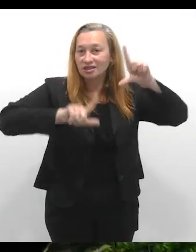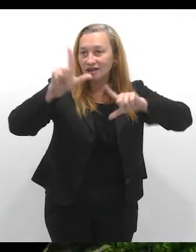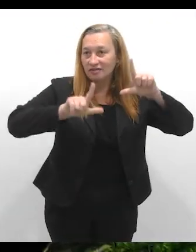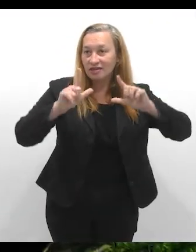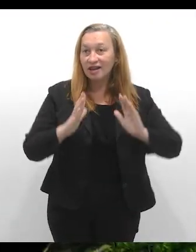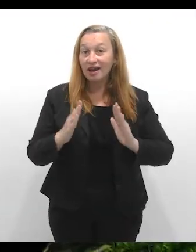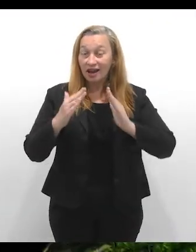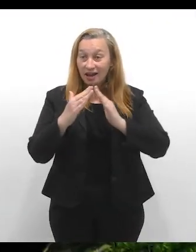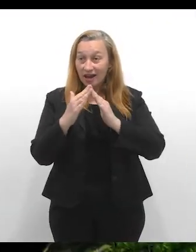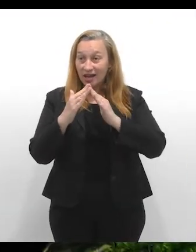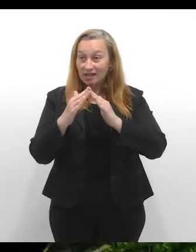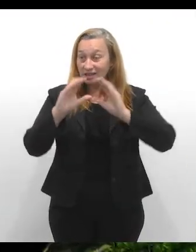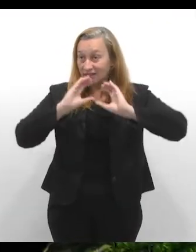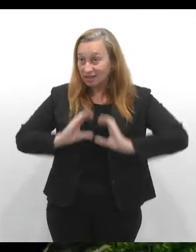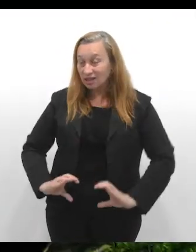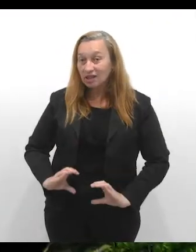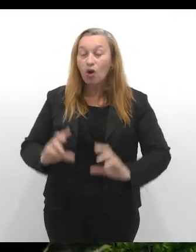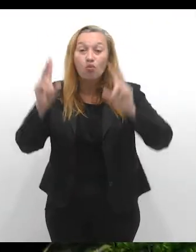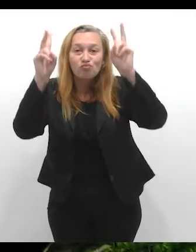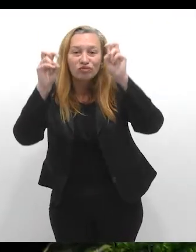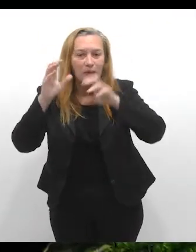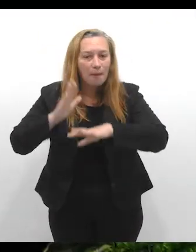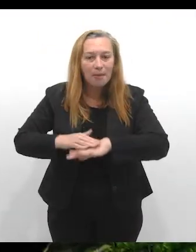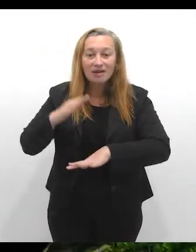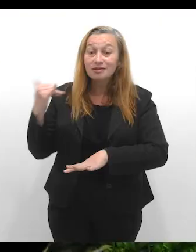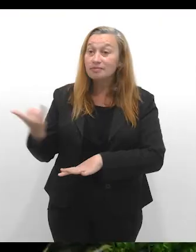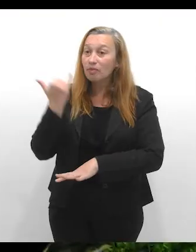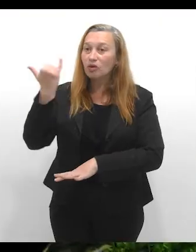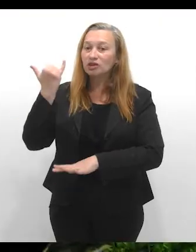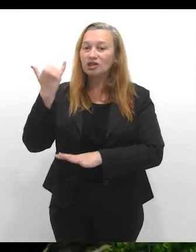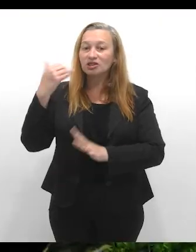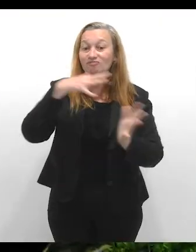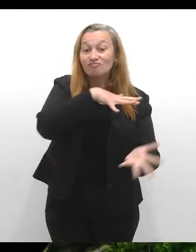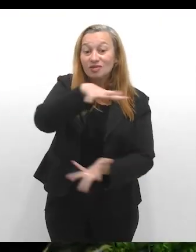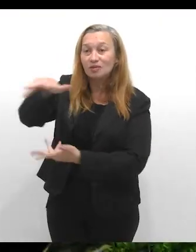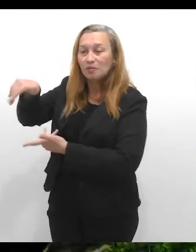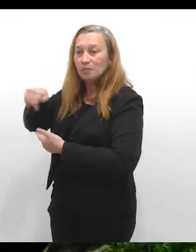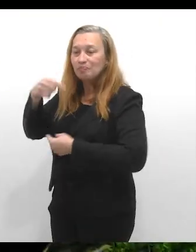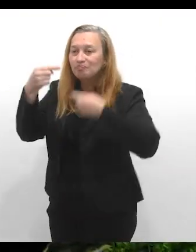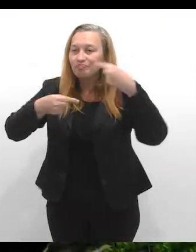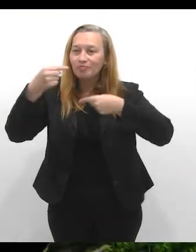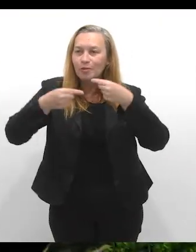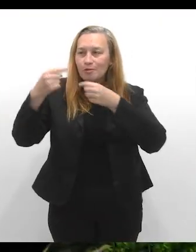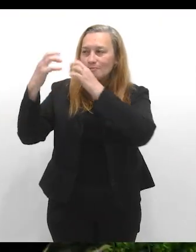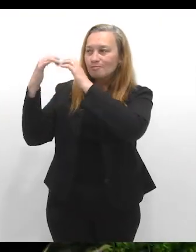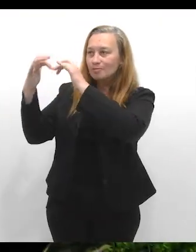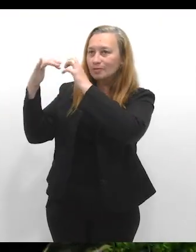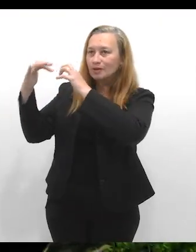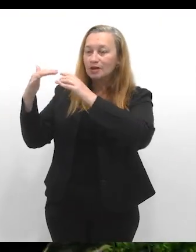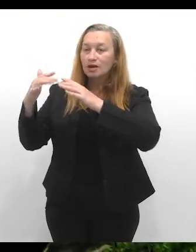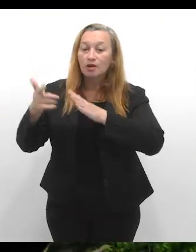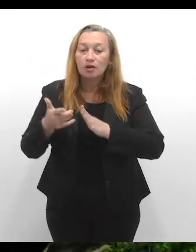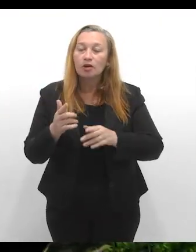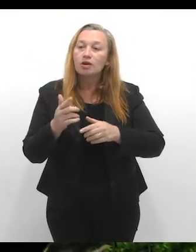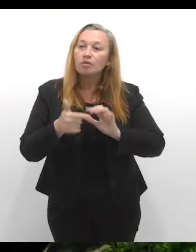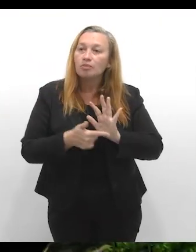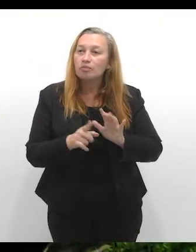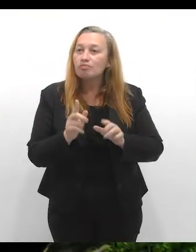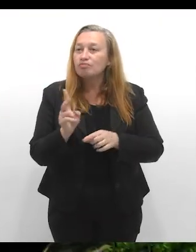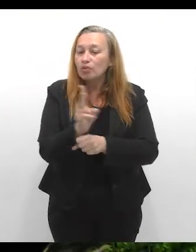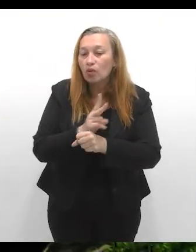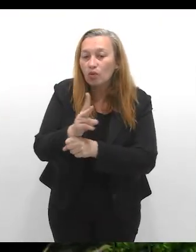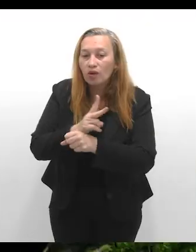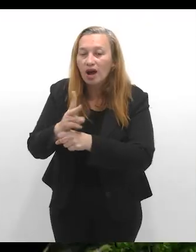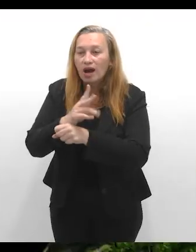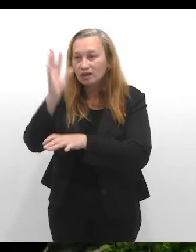Cidadania, traz hoje mais um tema internacional para ser debatido, refletir e buscar caminhos e soluções